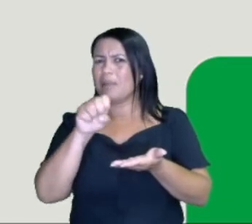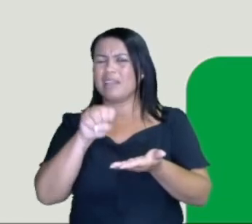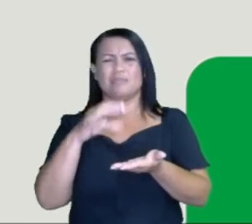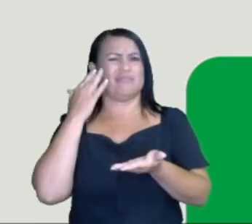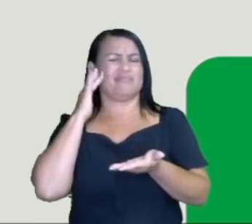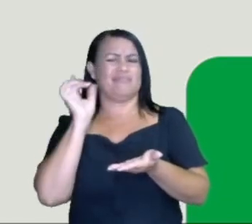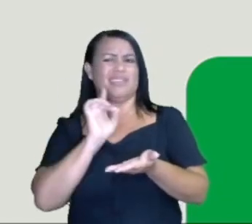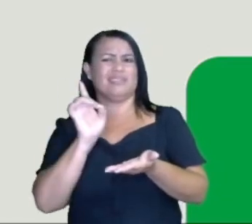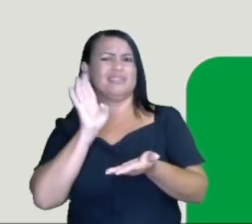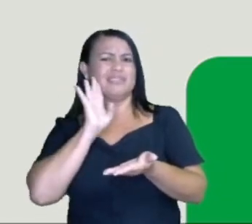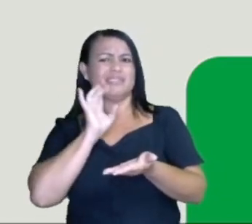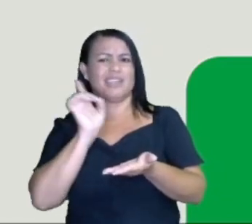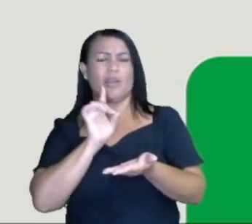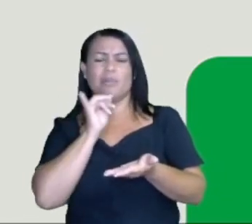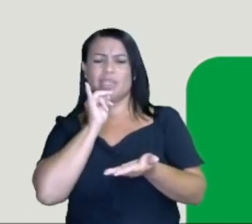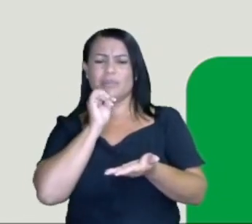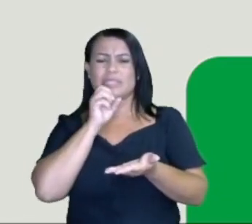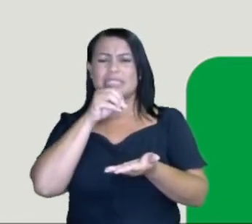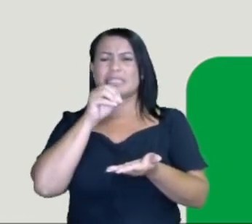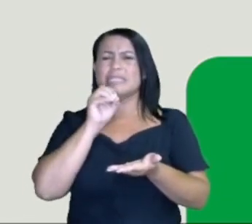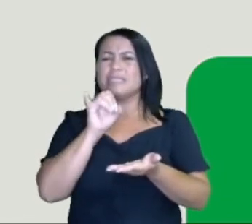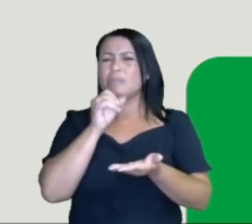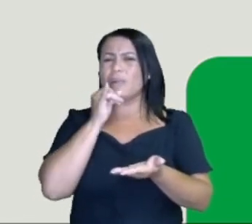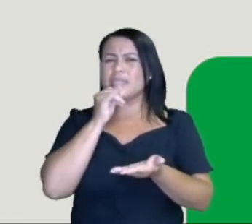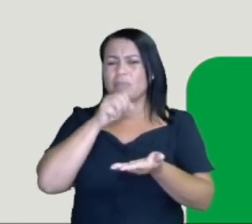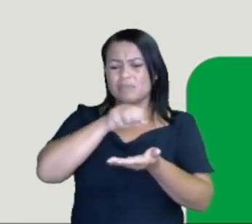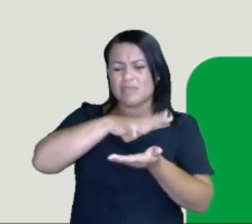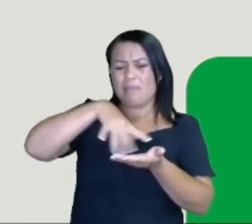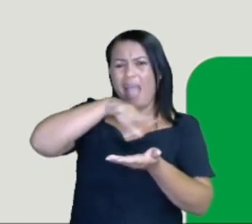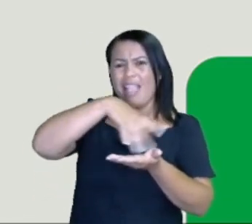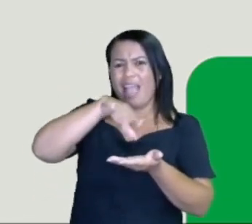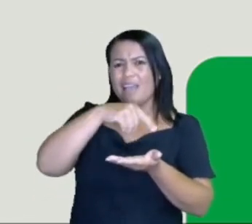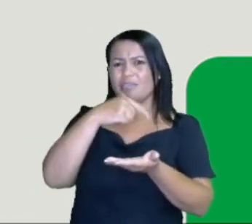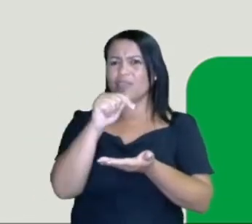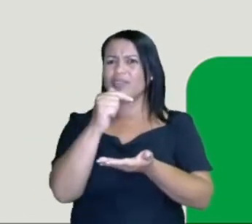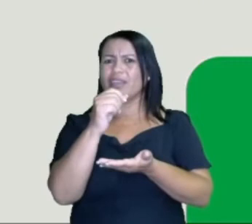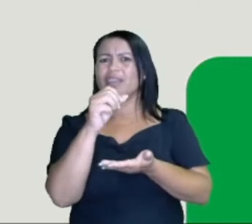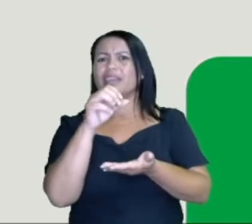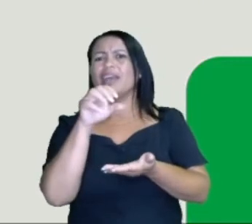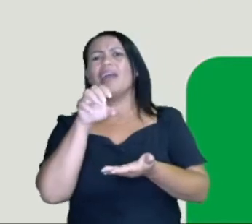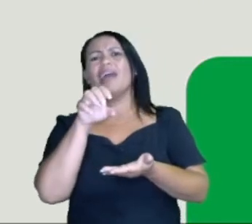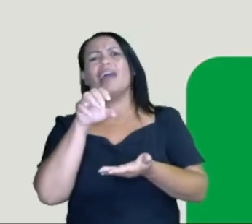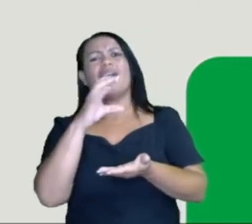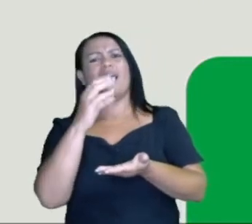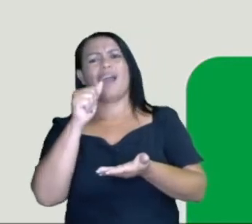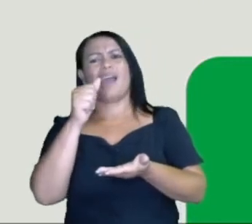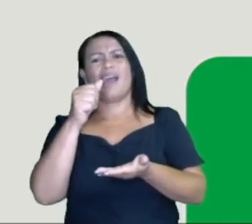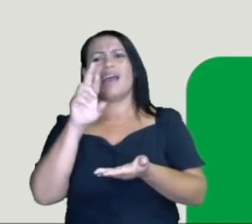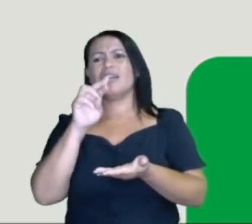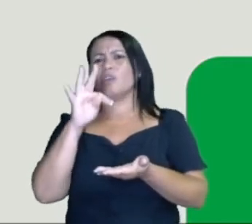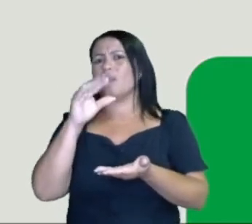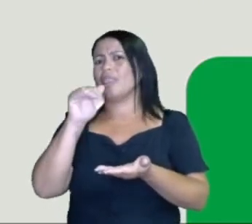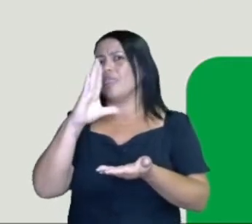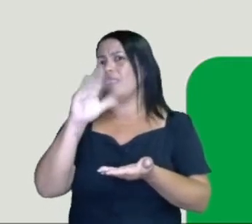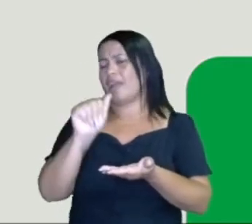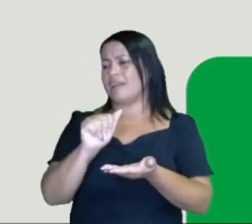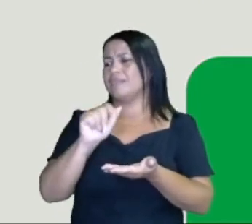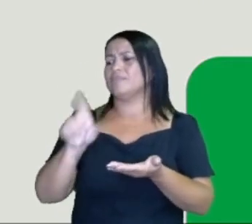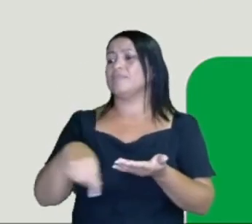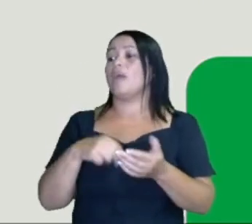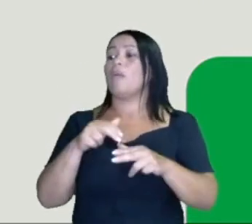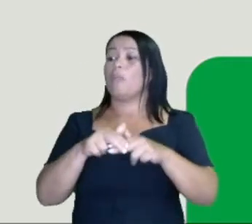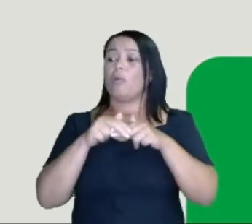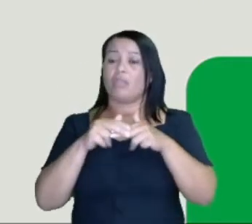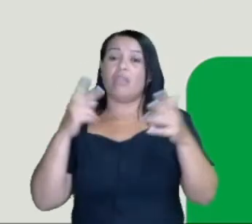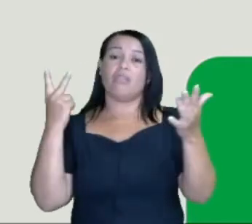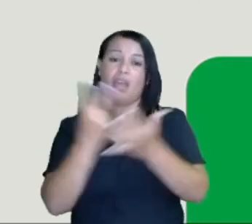não. Porque se fosse espalhado, não haveria carioteca. E toda célula eucariótica possui carioteca. Portanto,